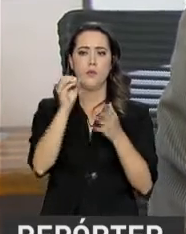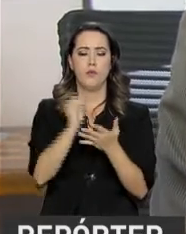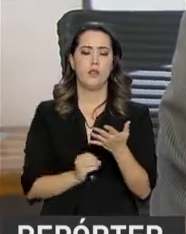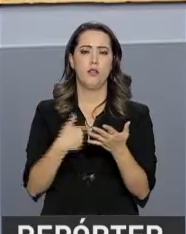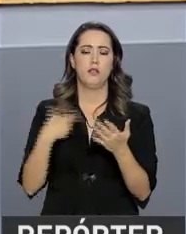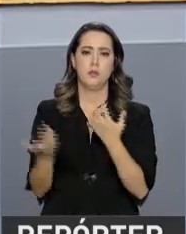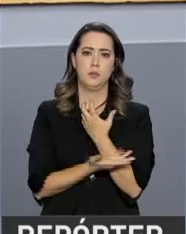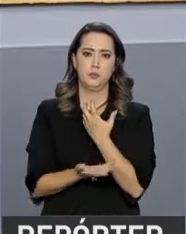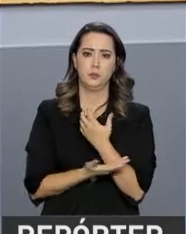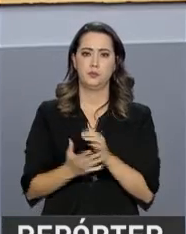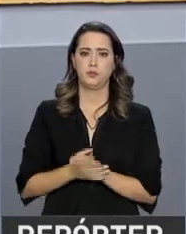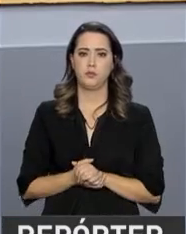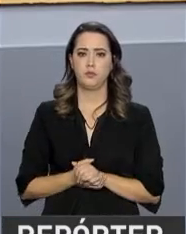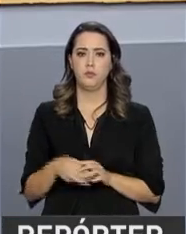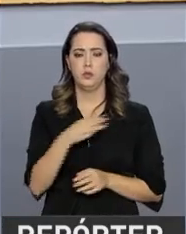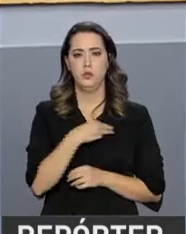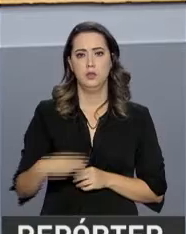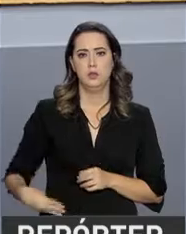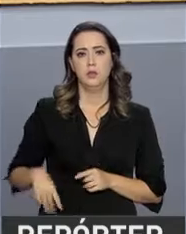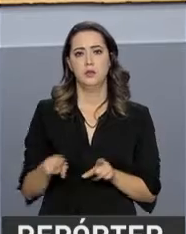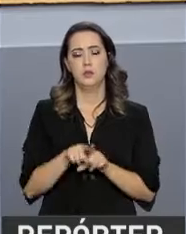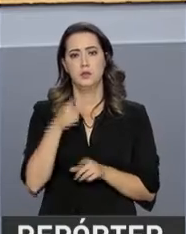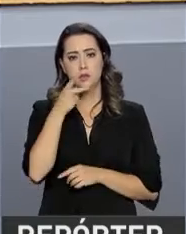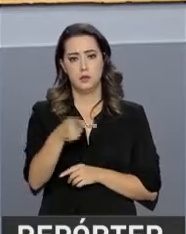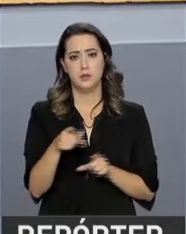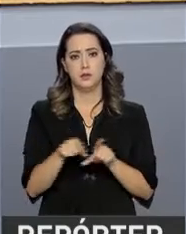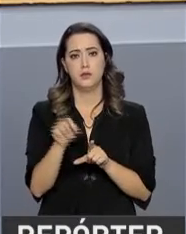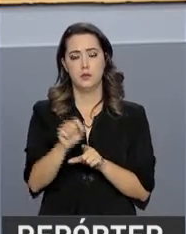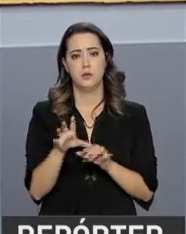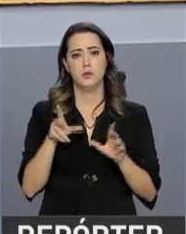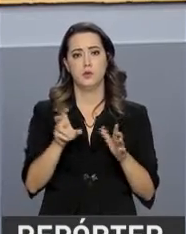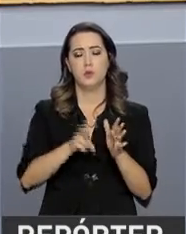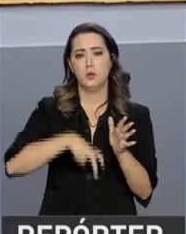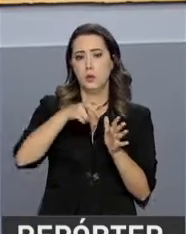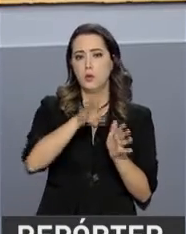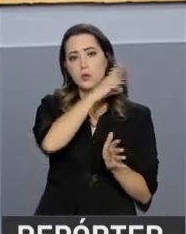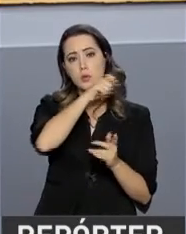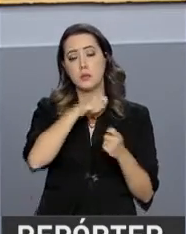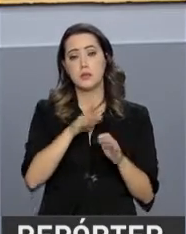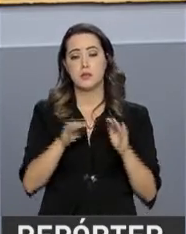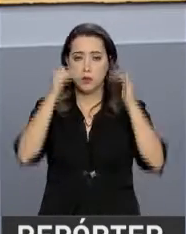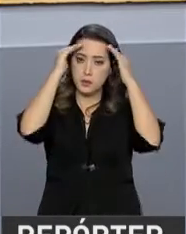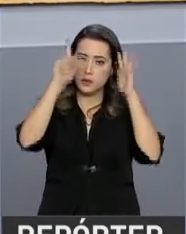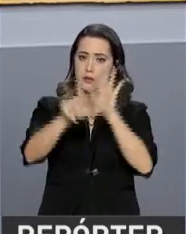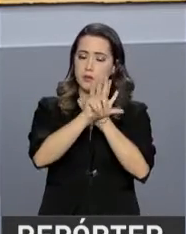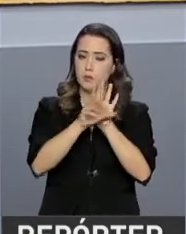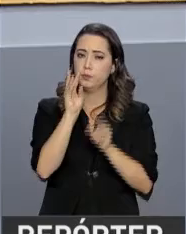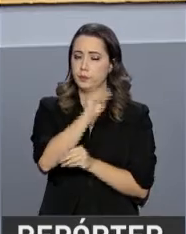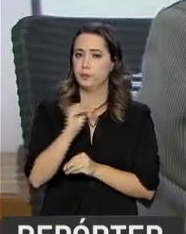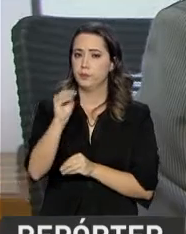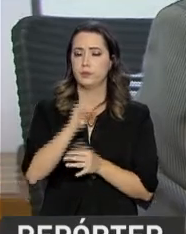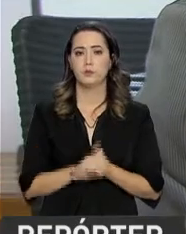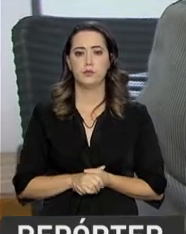ilegal o ministro reforçou que toda a produção agropecuária deve ser feita de forma legal e sustentável